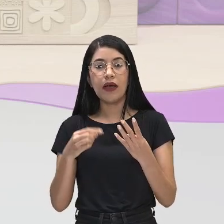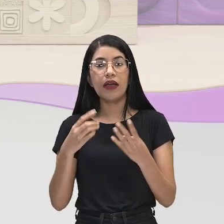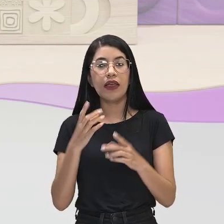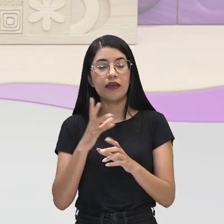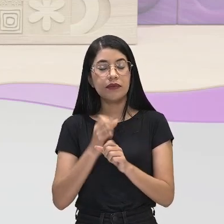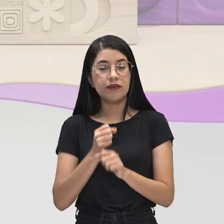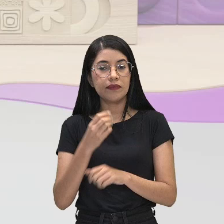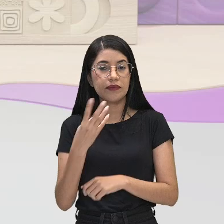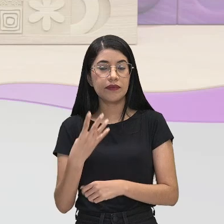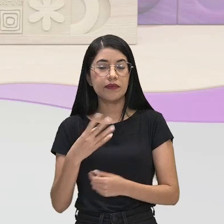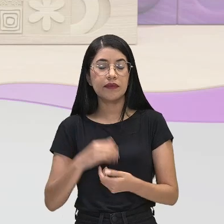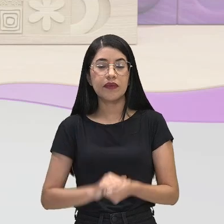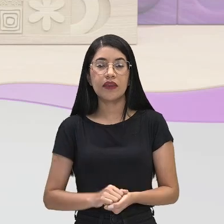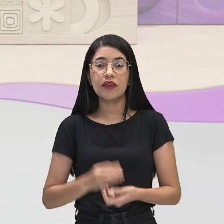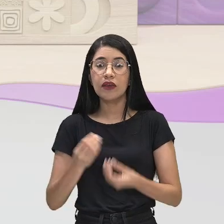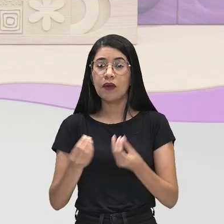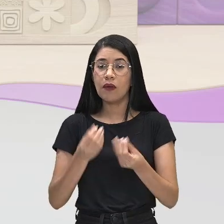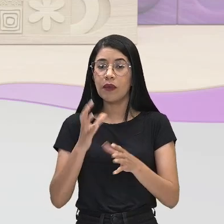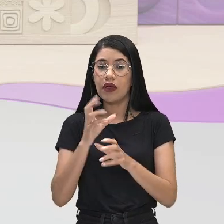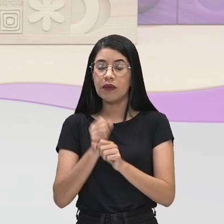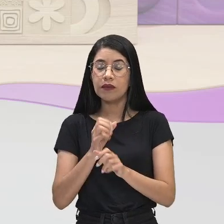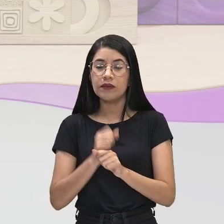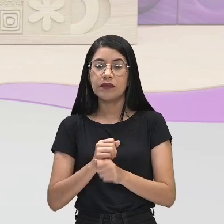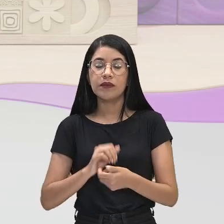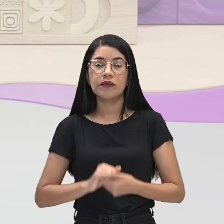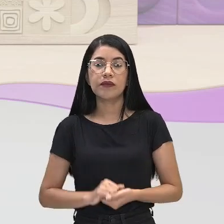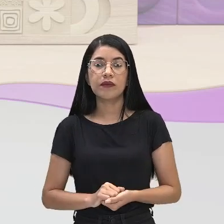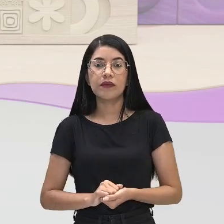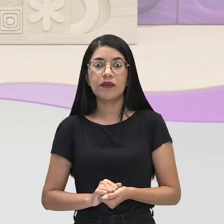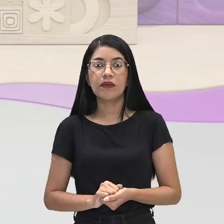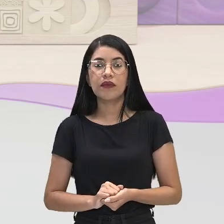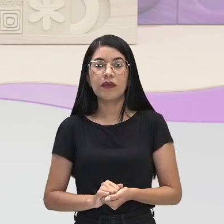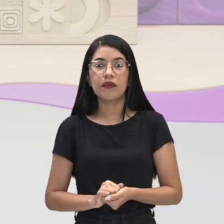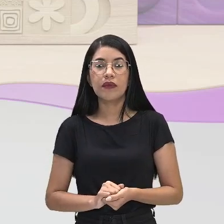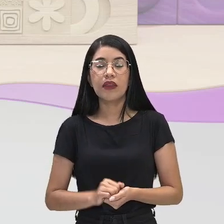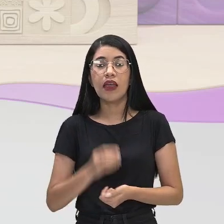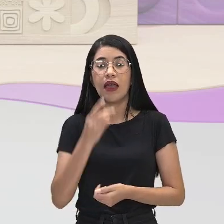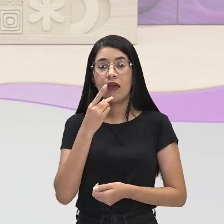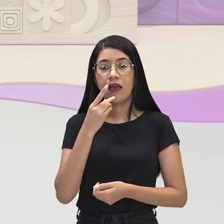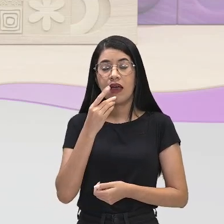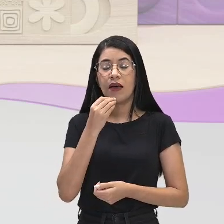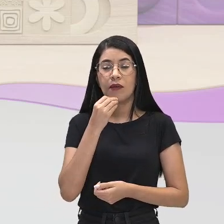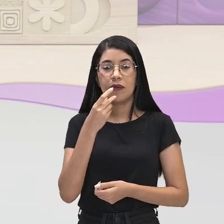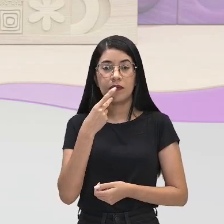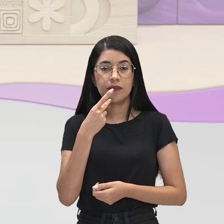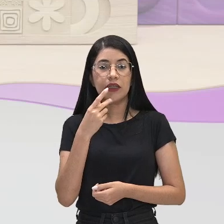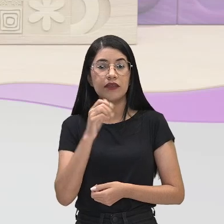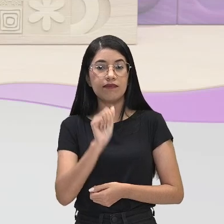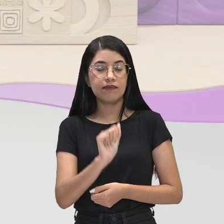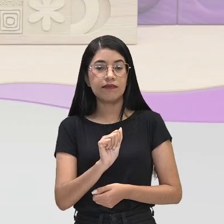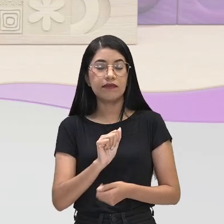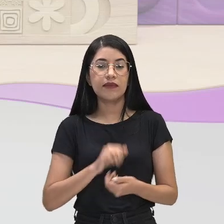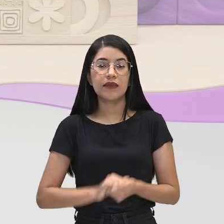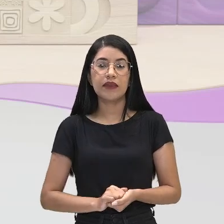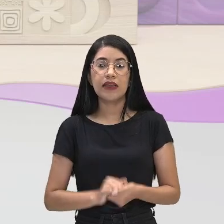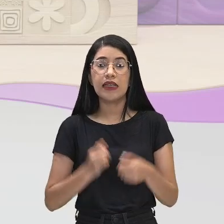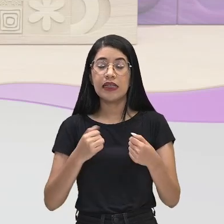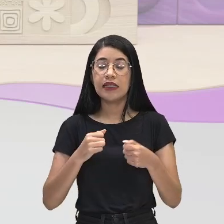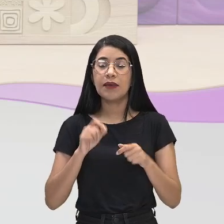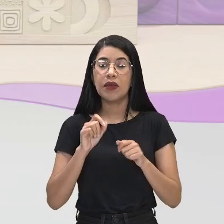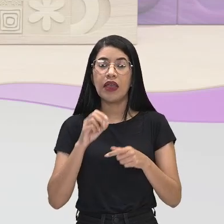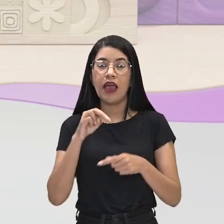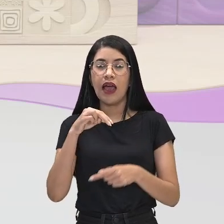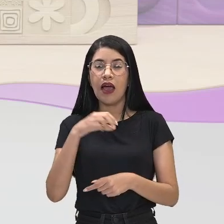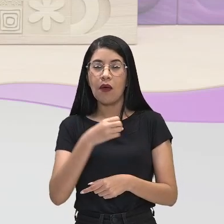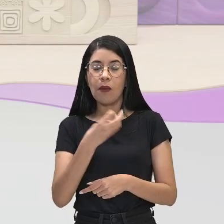gente vai ter a resolução, né? Olha só, eu calculo a probabilidade aqui de A, sempre eu vou colocar o número de elementos